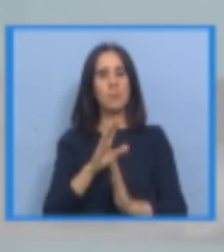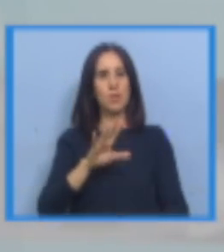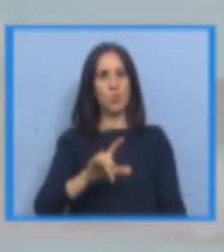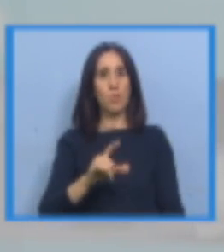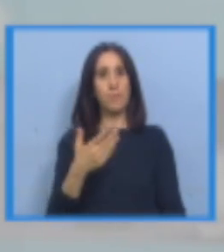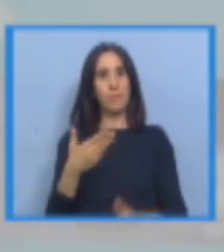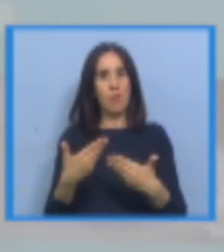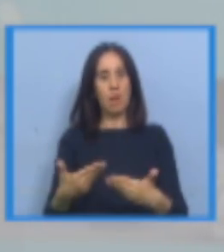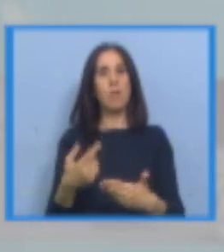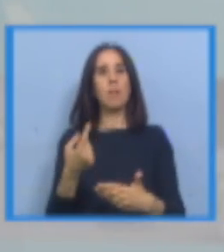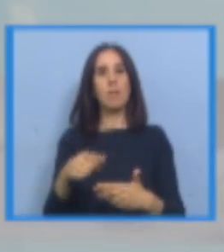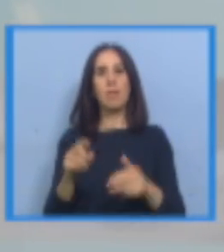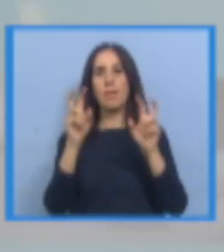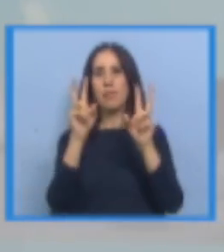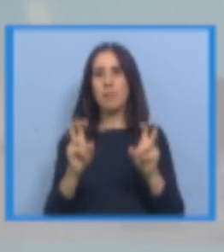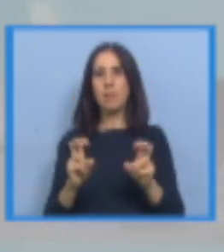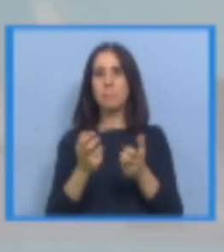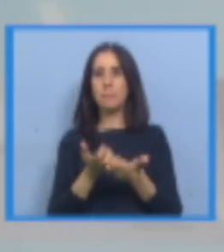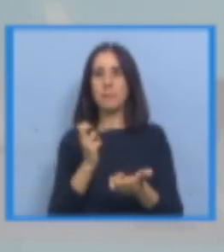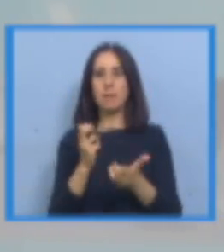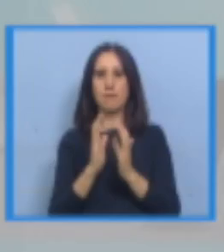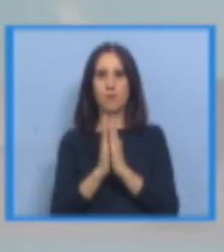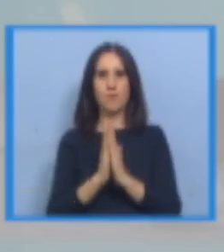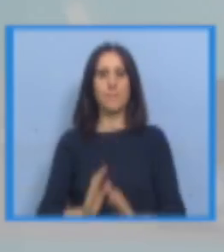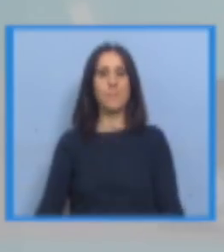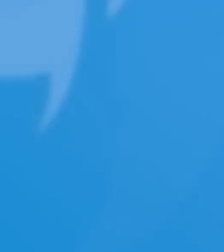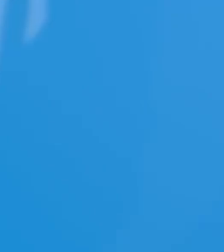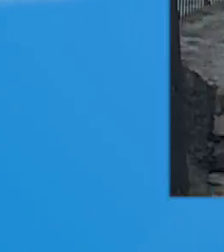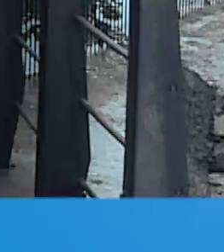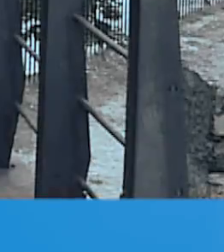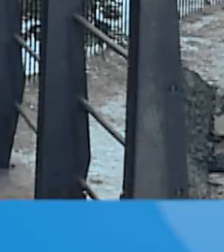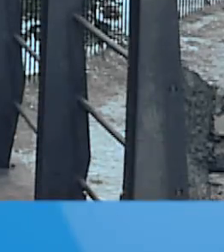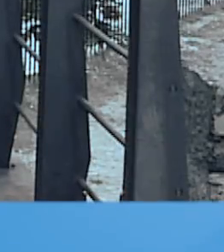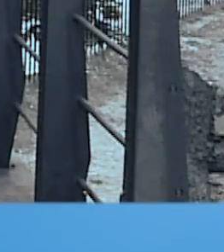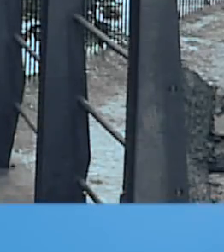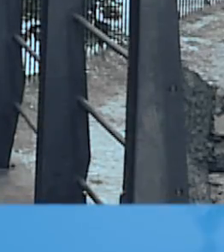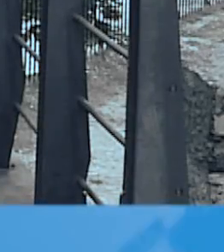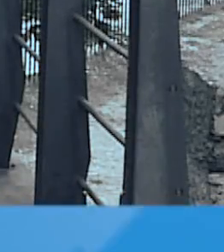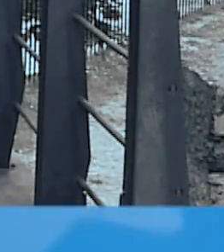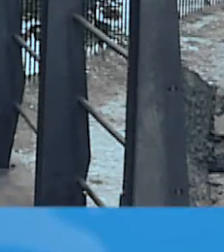Lisboa. Para já, ficam os temas que marcam a atualidade religiosa.